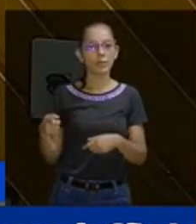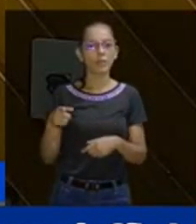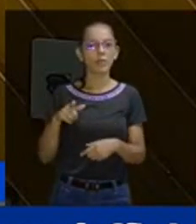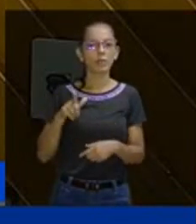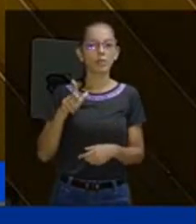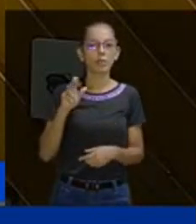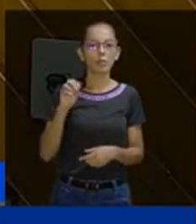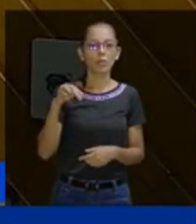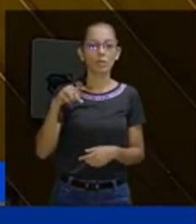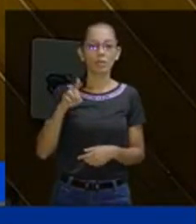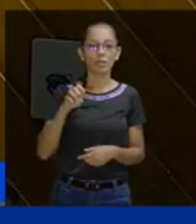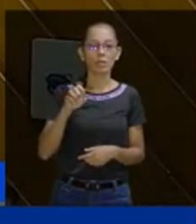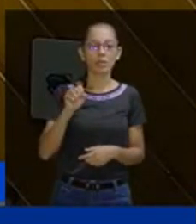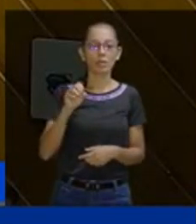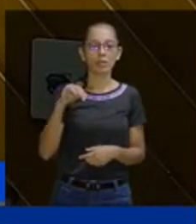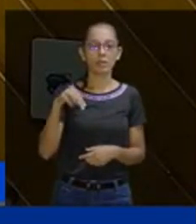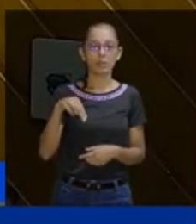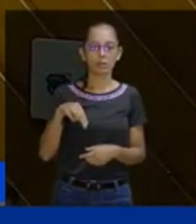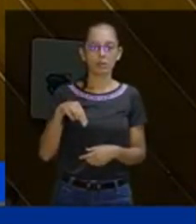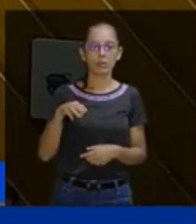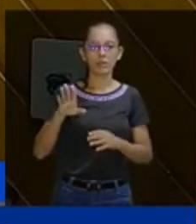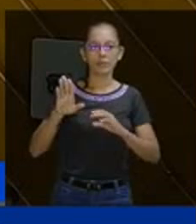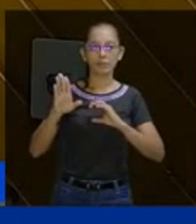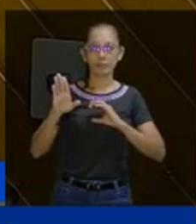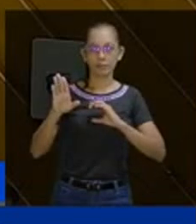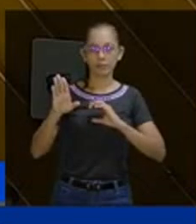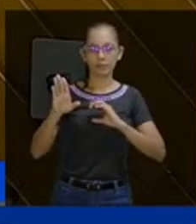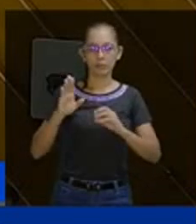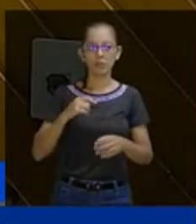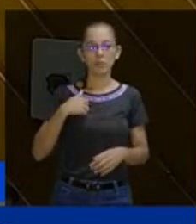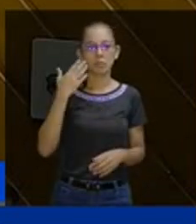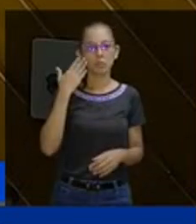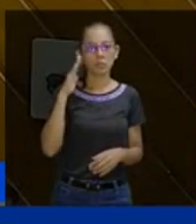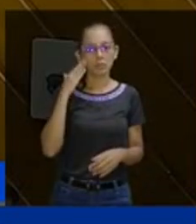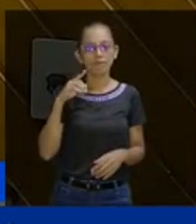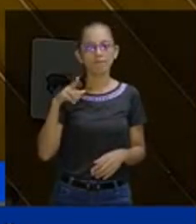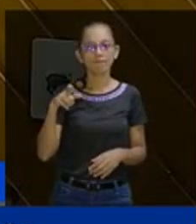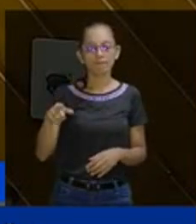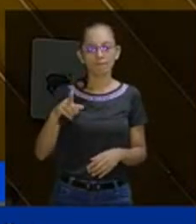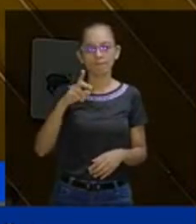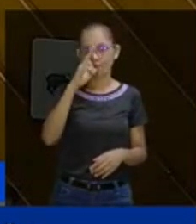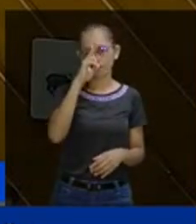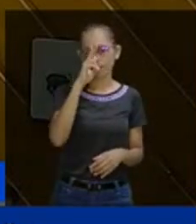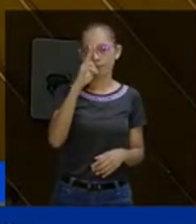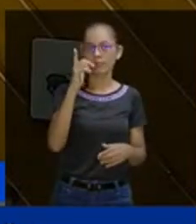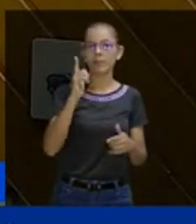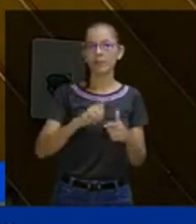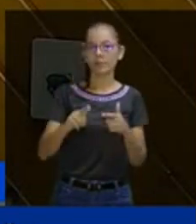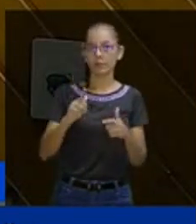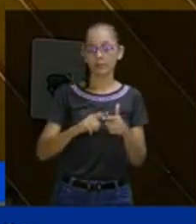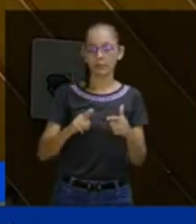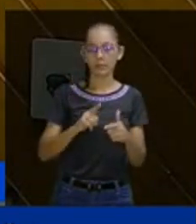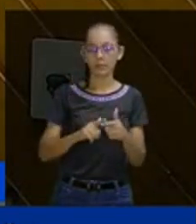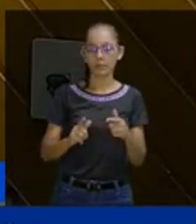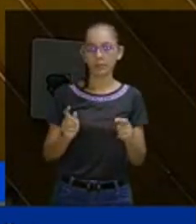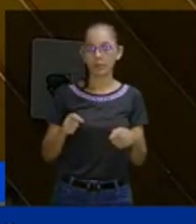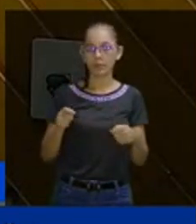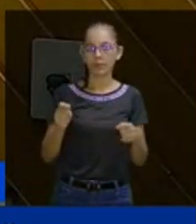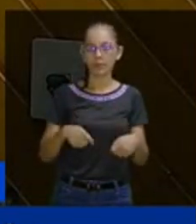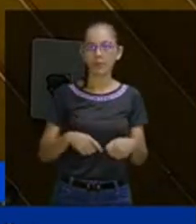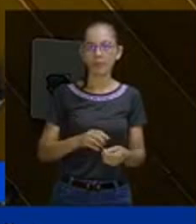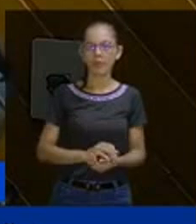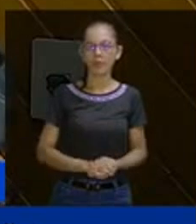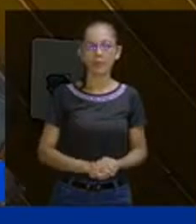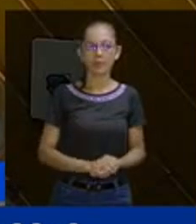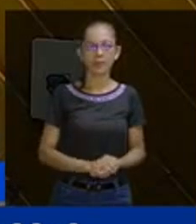Luanderson de Oliveira, e fiquei convencido da alta gravidade dos fatos que, em apuração, que podem